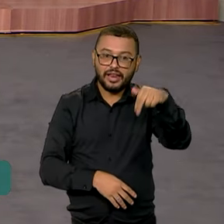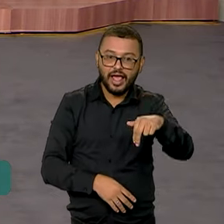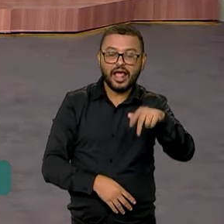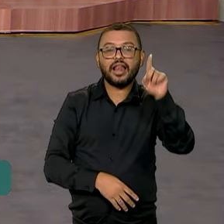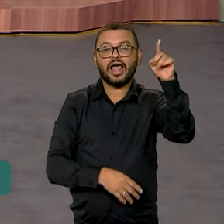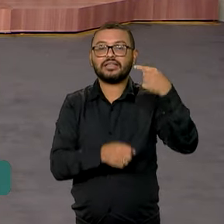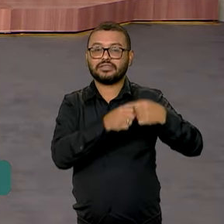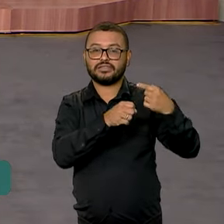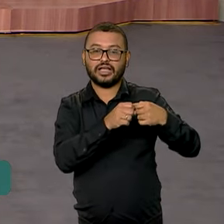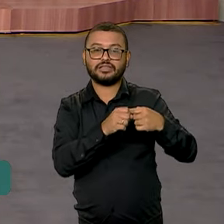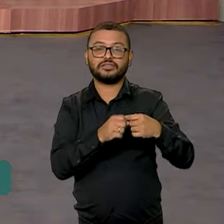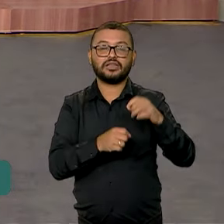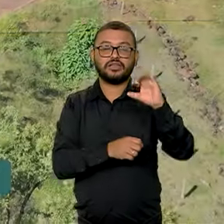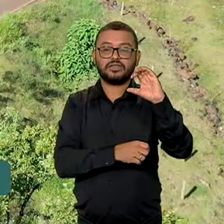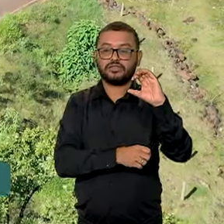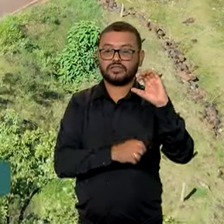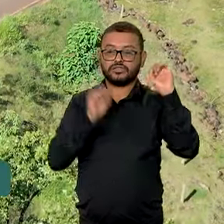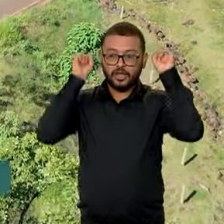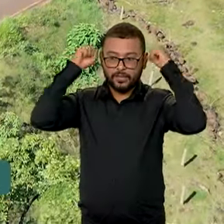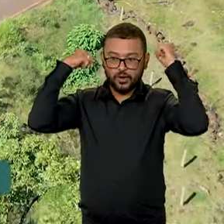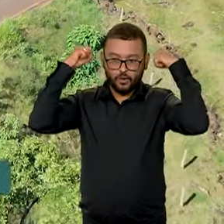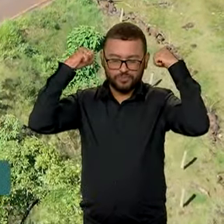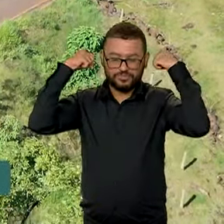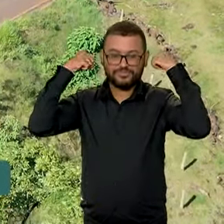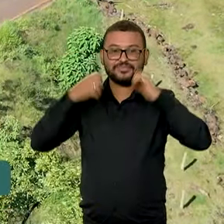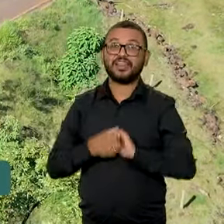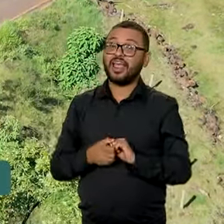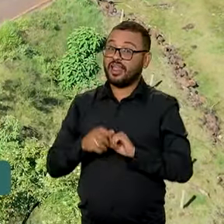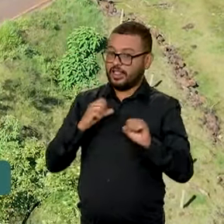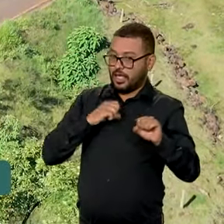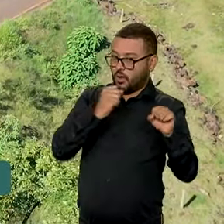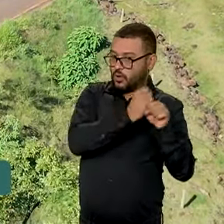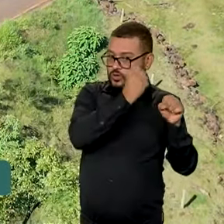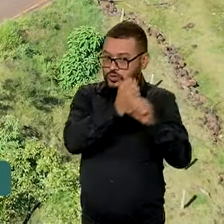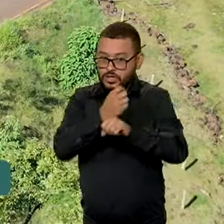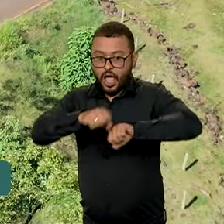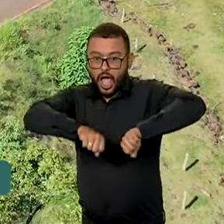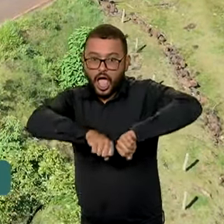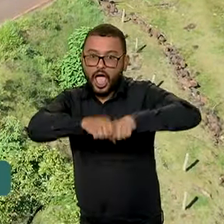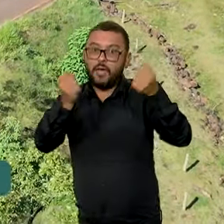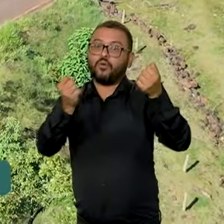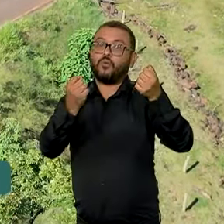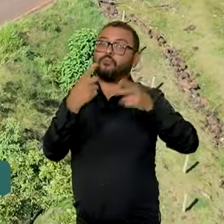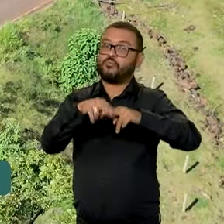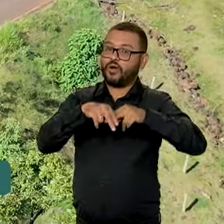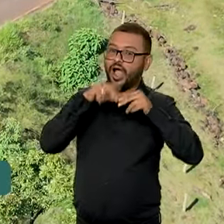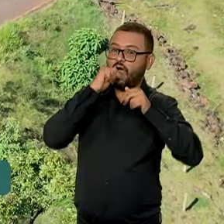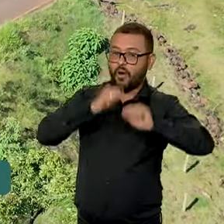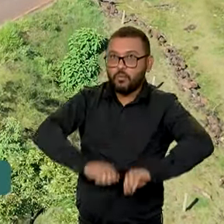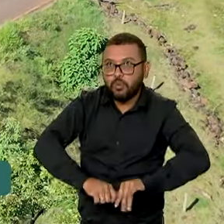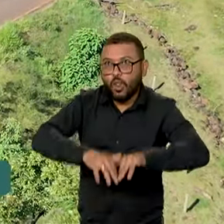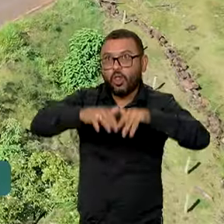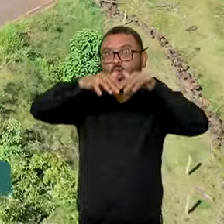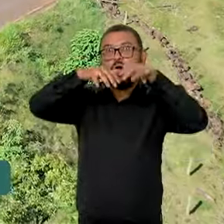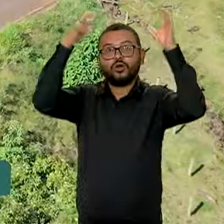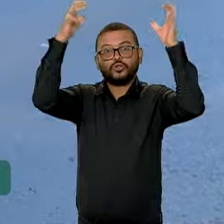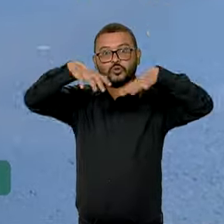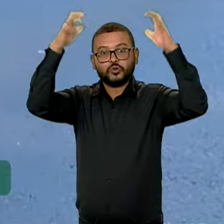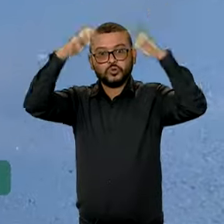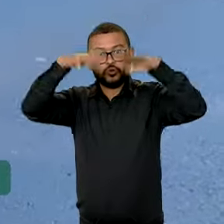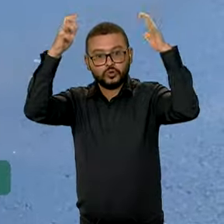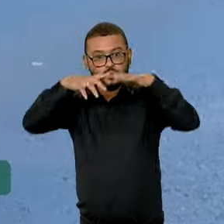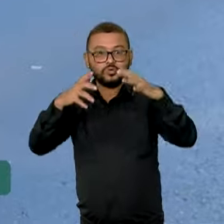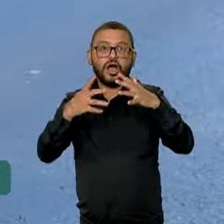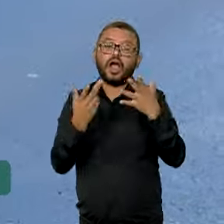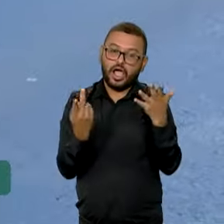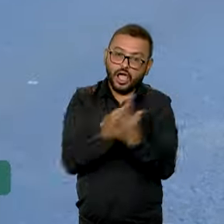em Chapecó. Essa malha rodoviária da região sofreu danos por causa das fortes chuvas aí dos últimos meses, o que faz